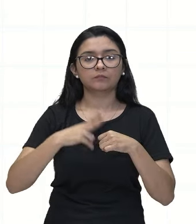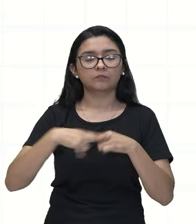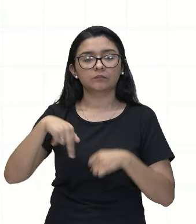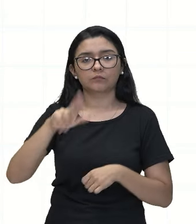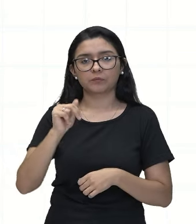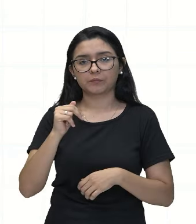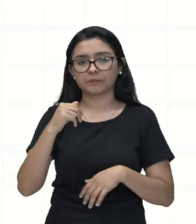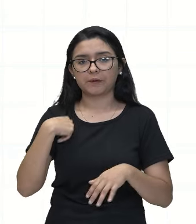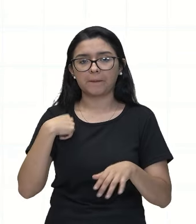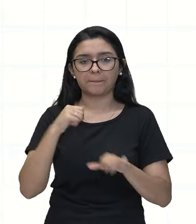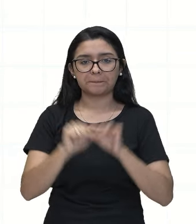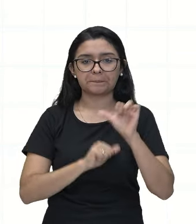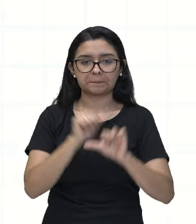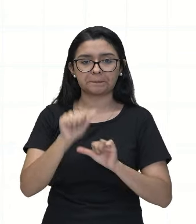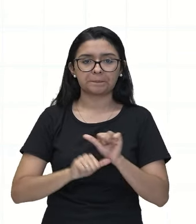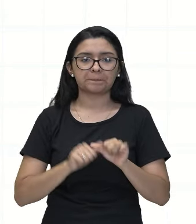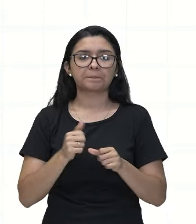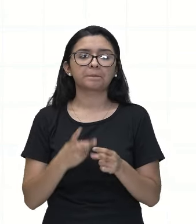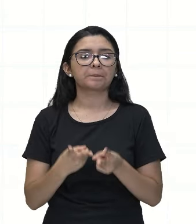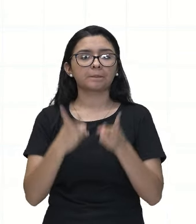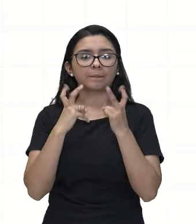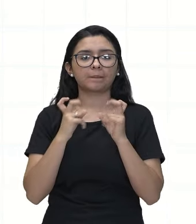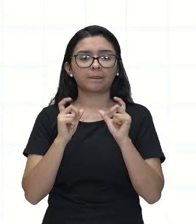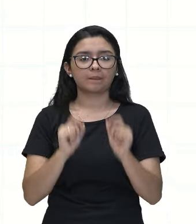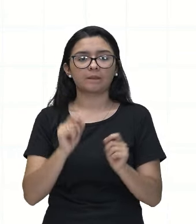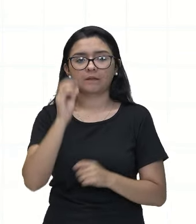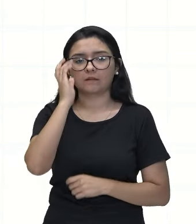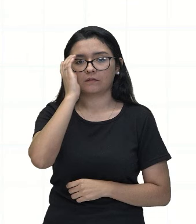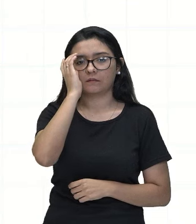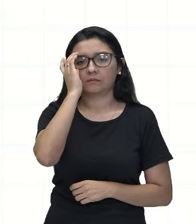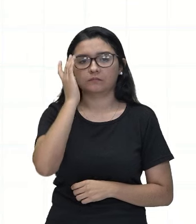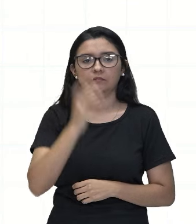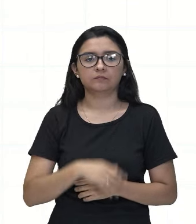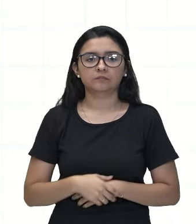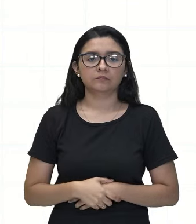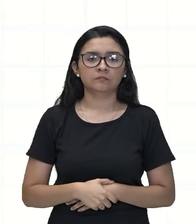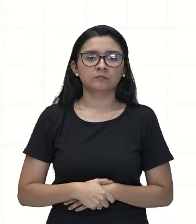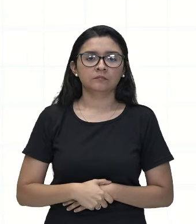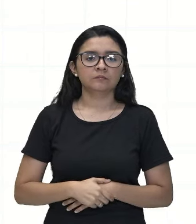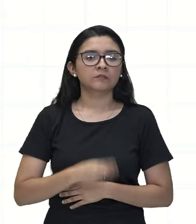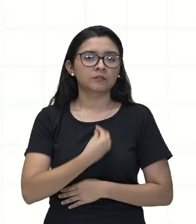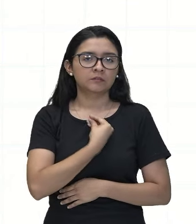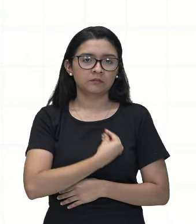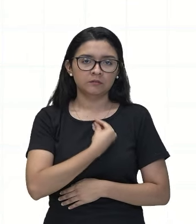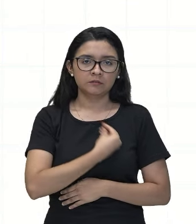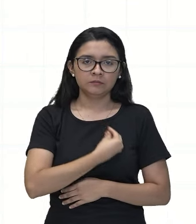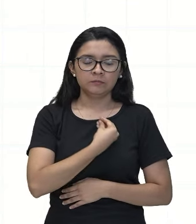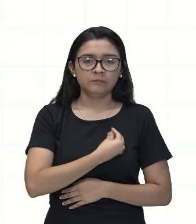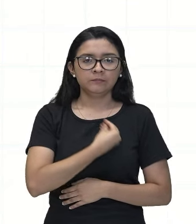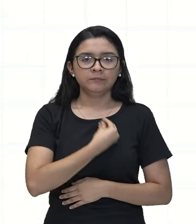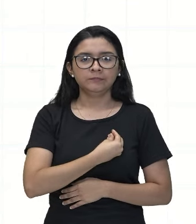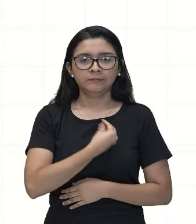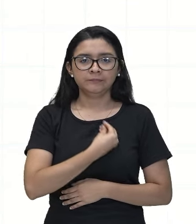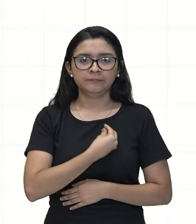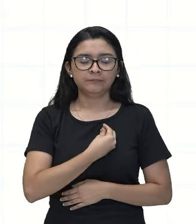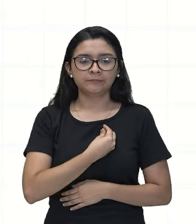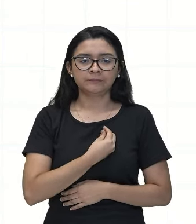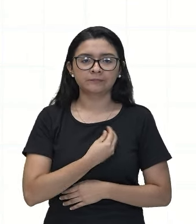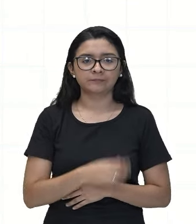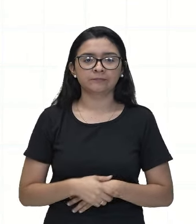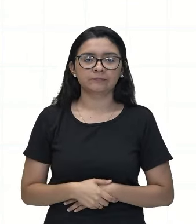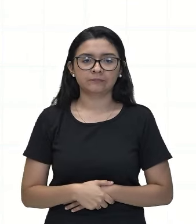mudam vejam bem aqui ó o verbo haver com o sentido de existir né existia